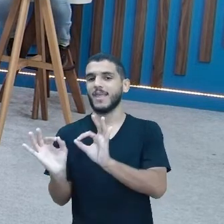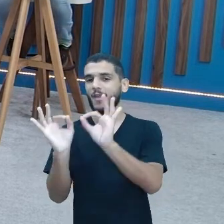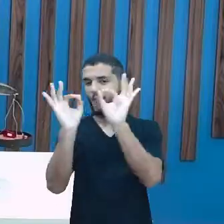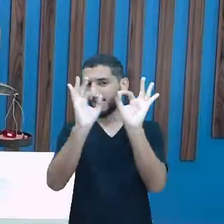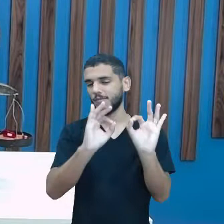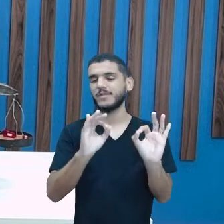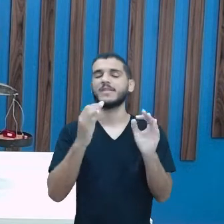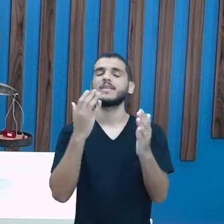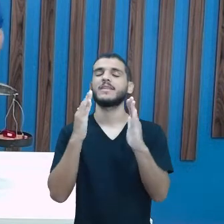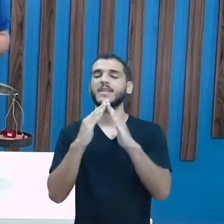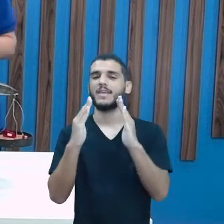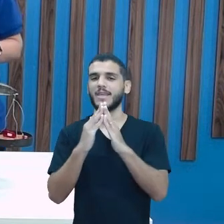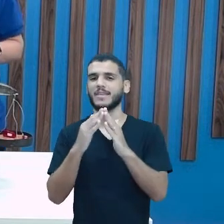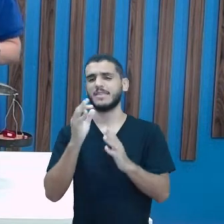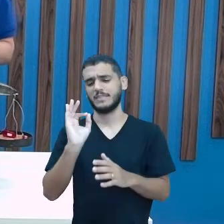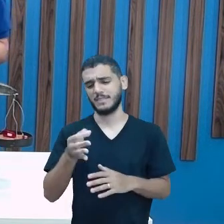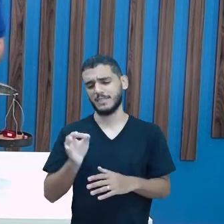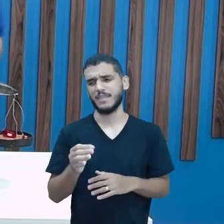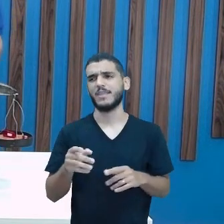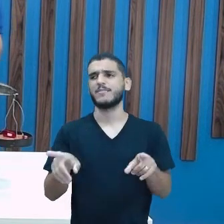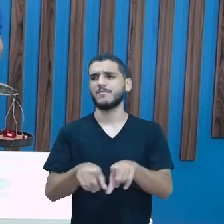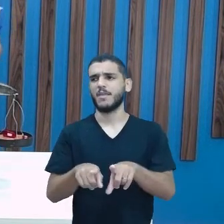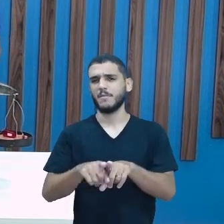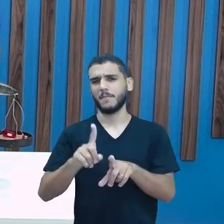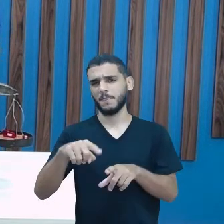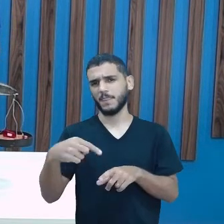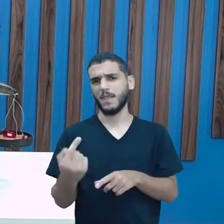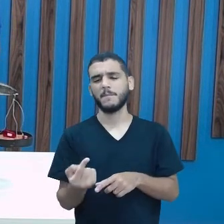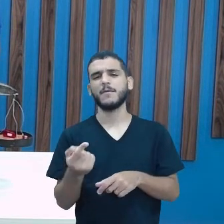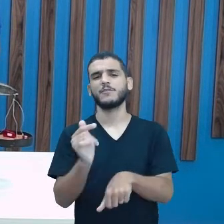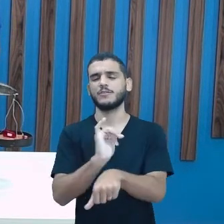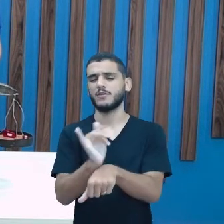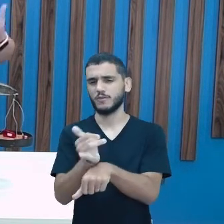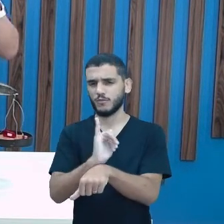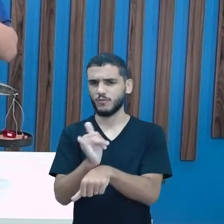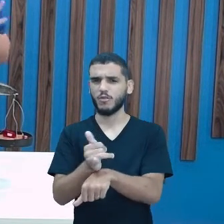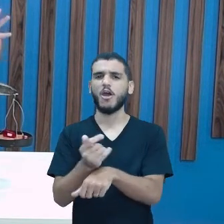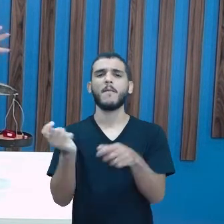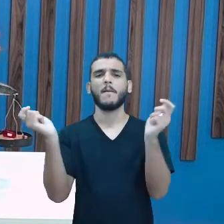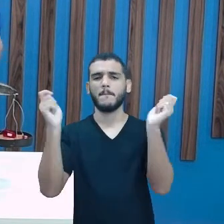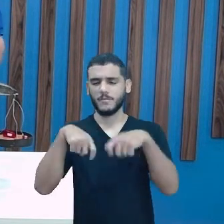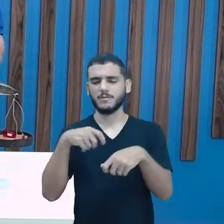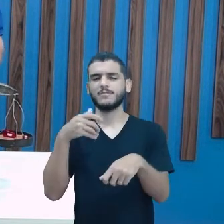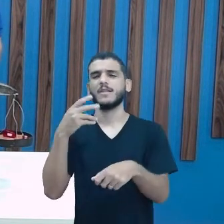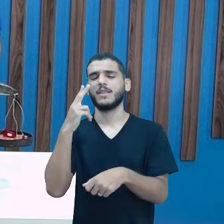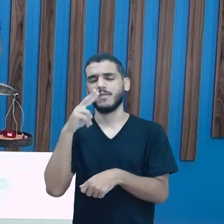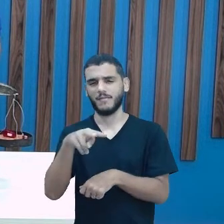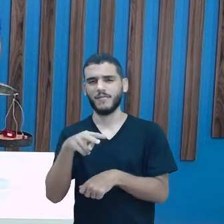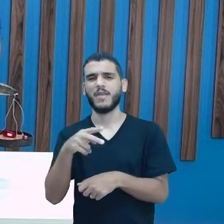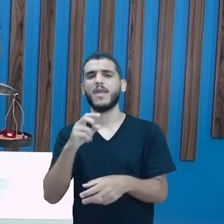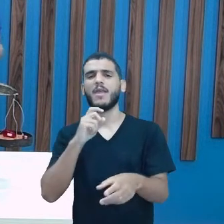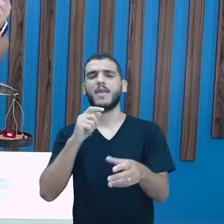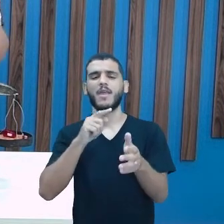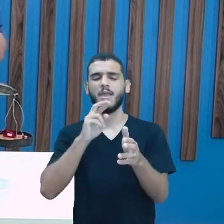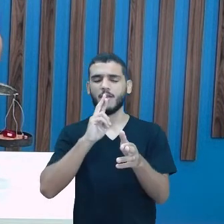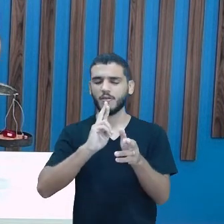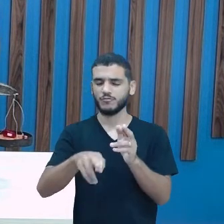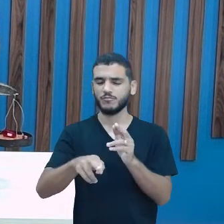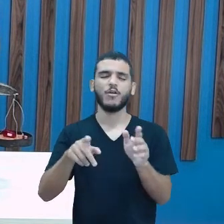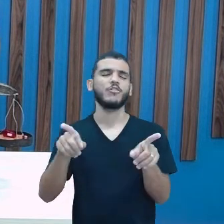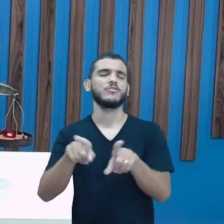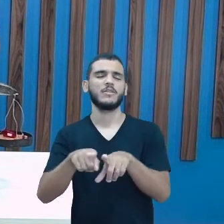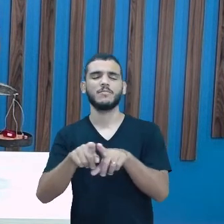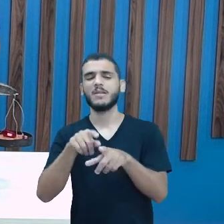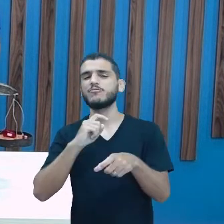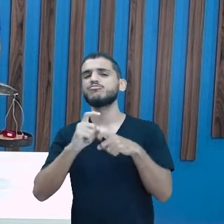em casa, tenho certeza disso. E também depois vocês podem acompanhar lá no YouTube e vão dando as respostas, colocando suas dúvidas, para a gente